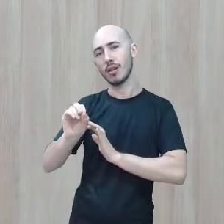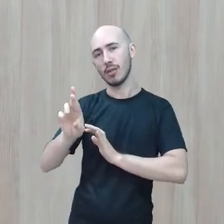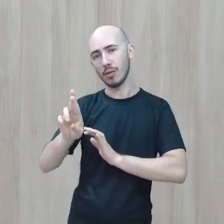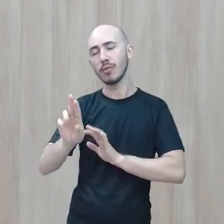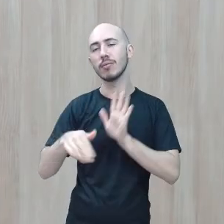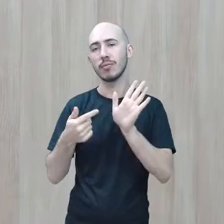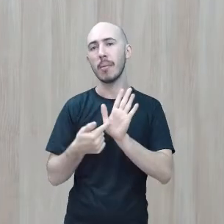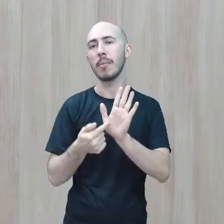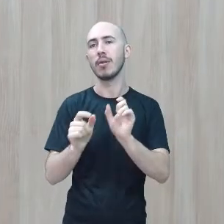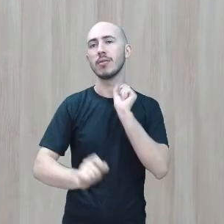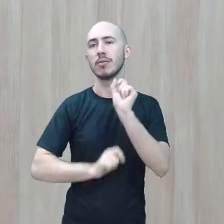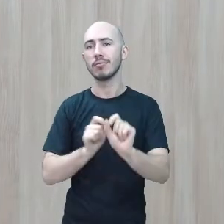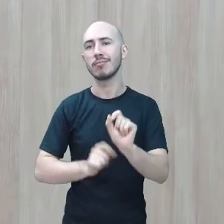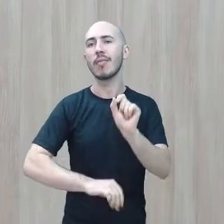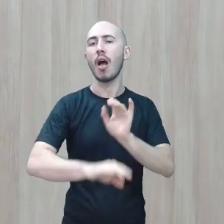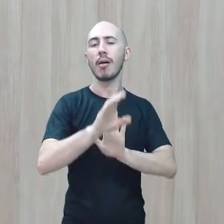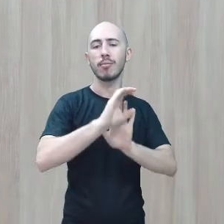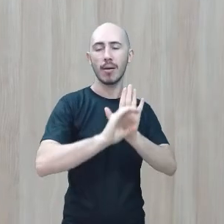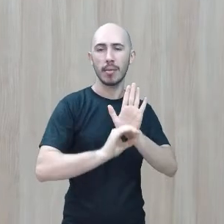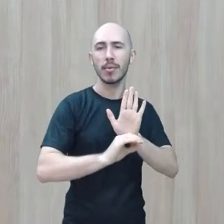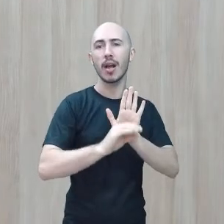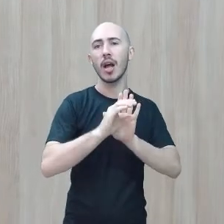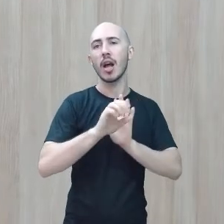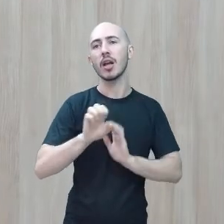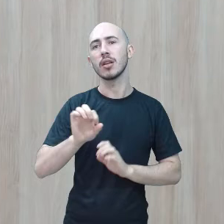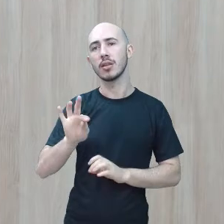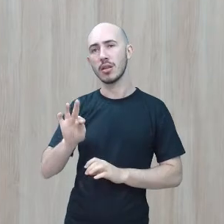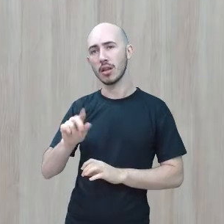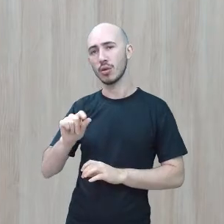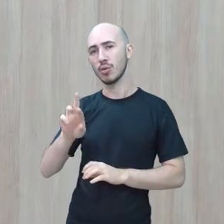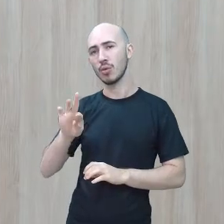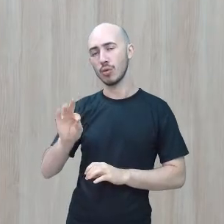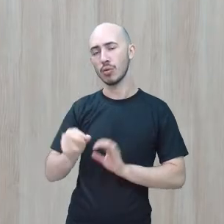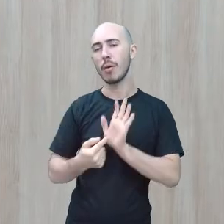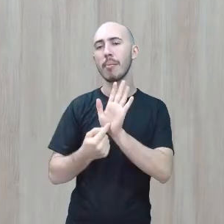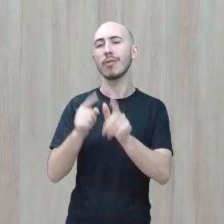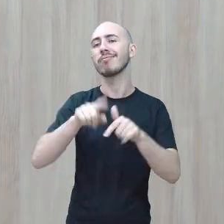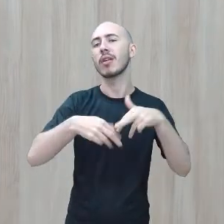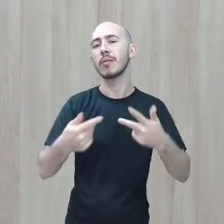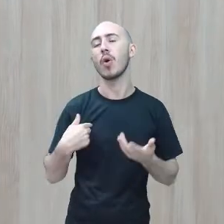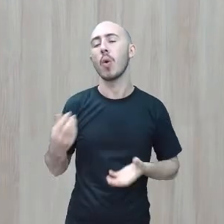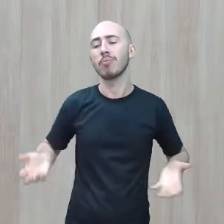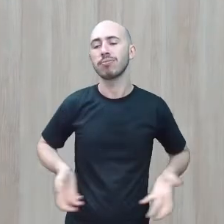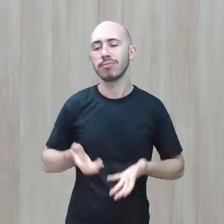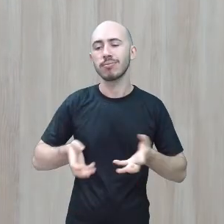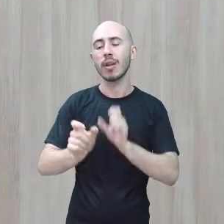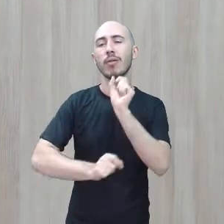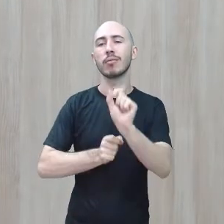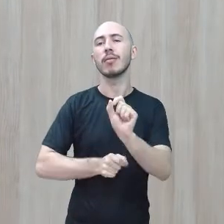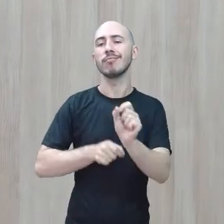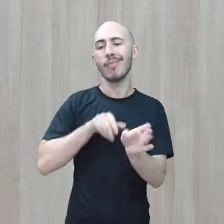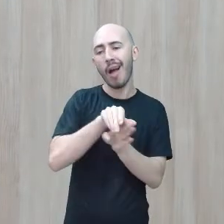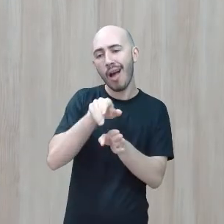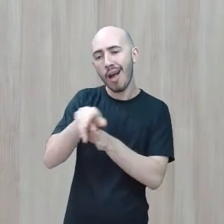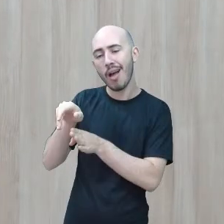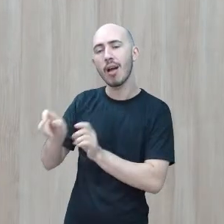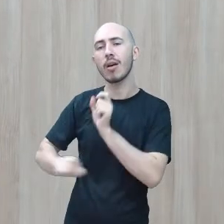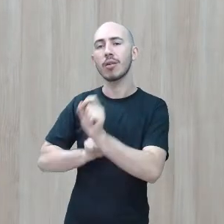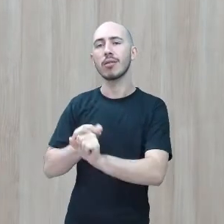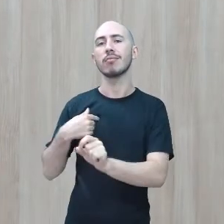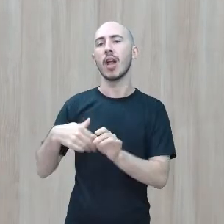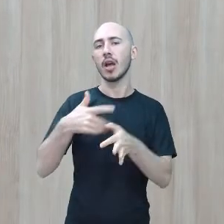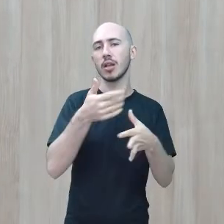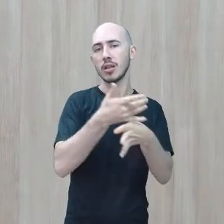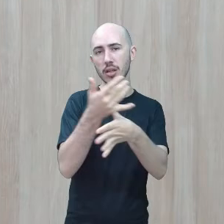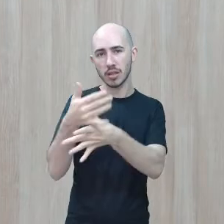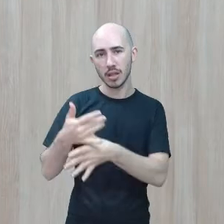traz instrumentos, ferramentas, como a questão de como vai ser o estímulo, né, desse ordenamento das cidades,